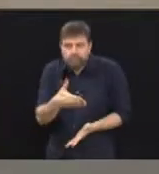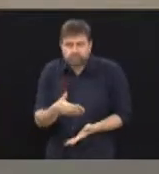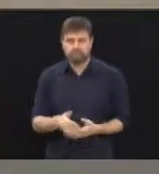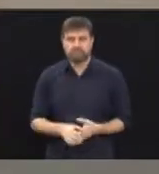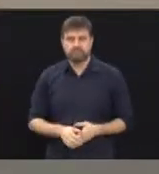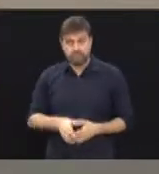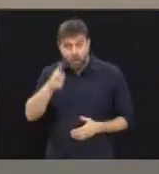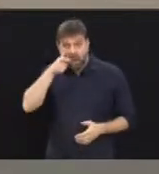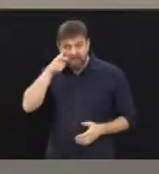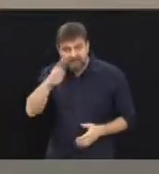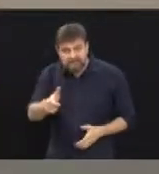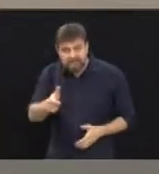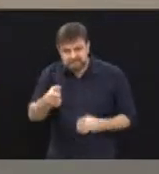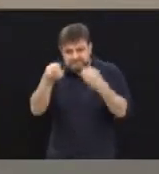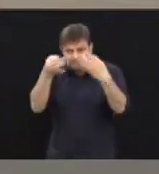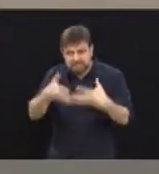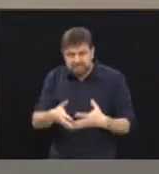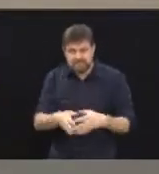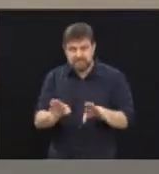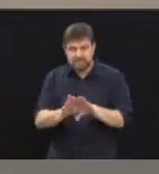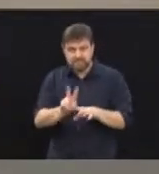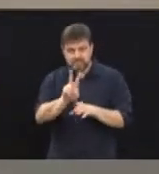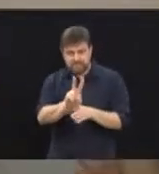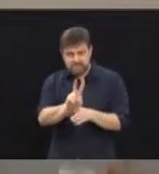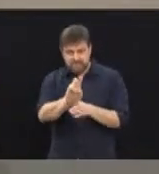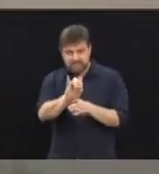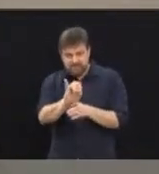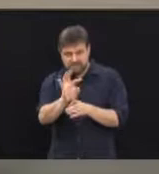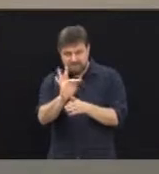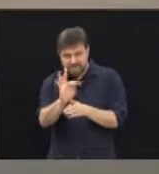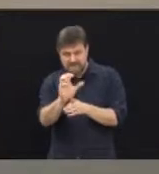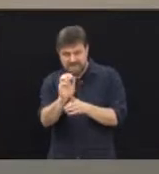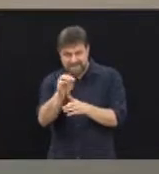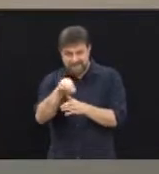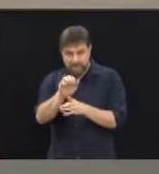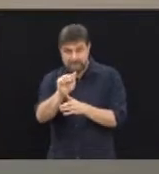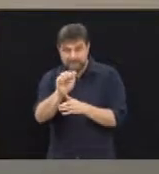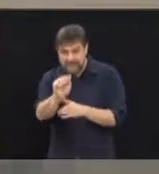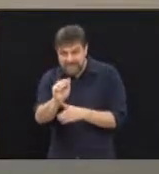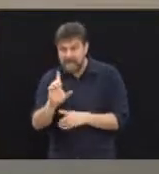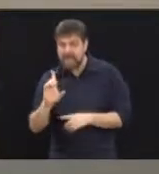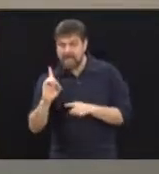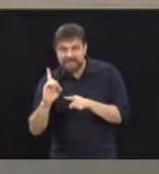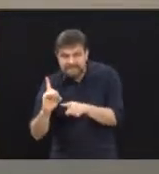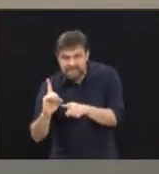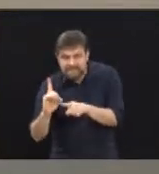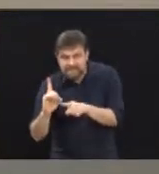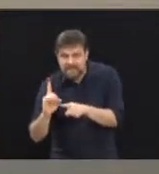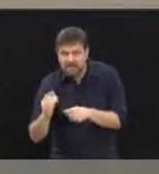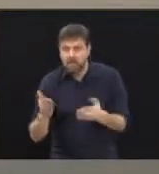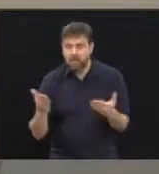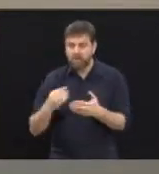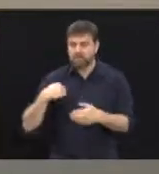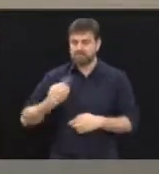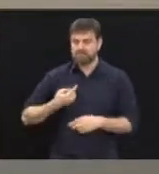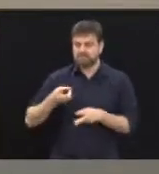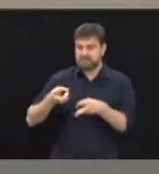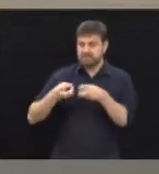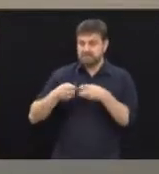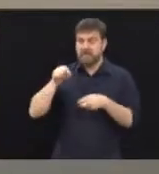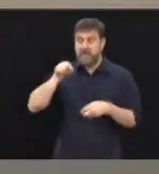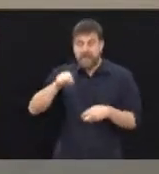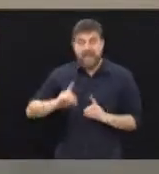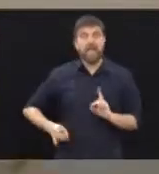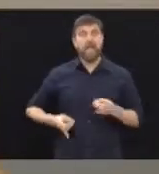uma coisa interessante da gente falar é a vitamina D, que por muito tempo ela era considerada uma vitamina. E hoje a gente até fala que ela é um